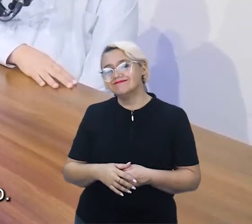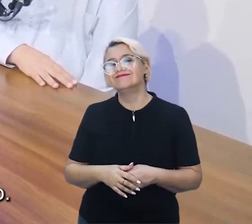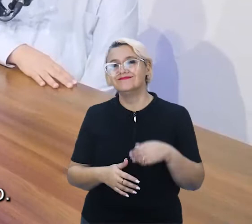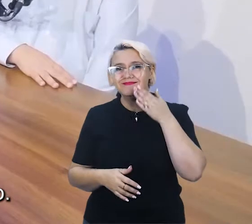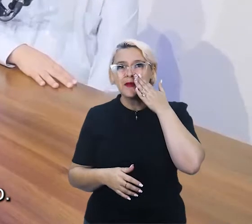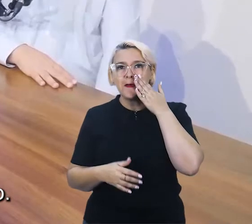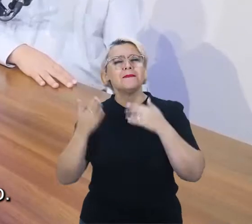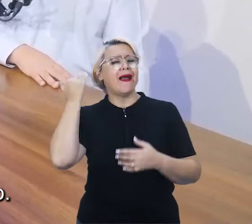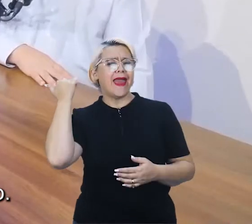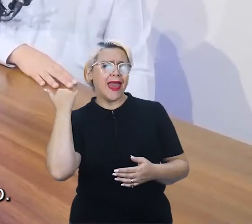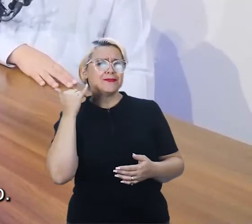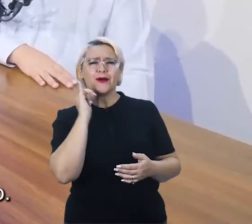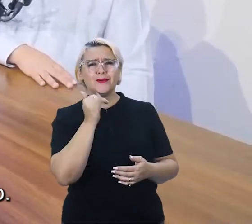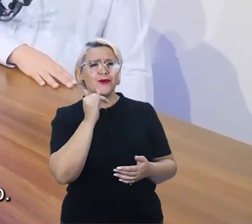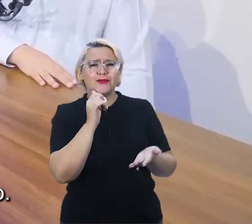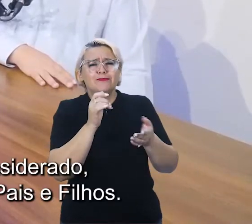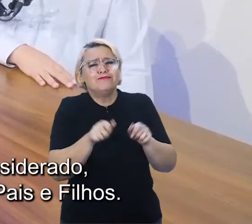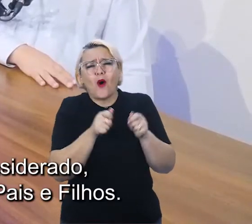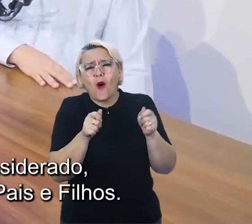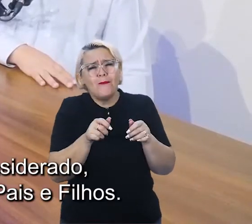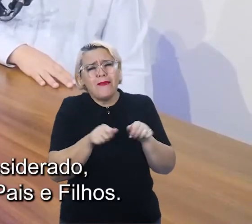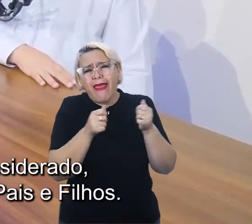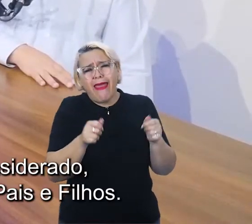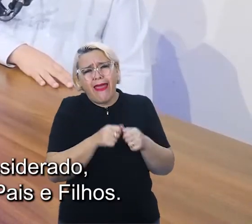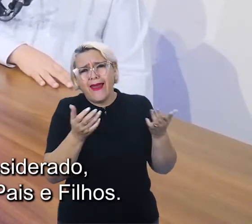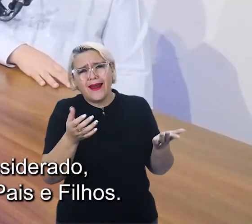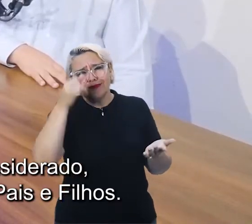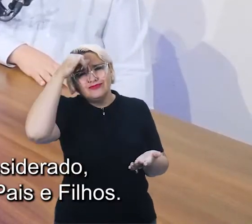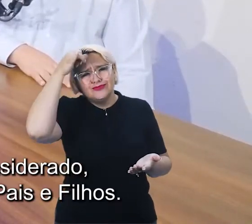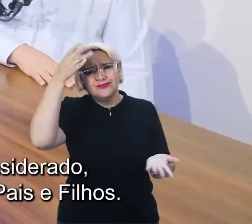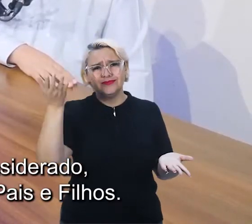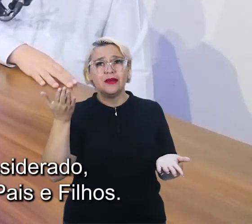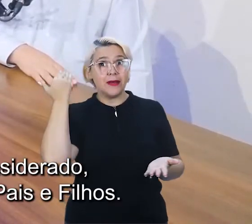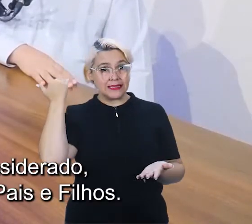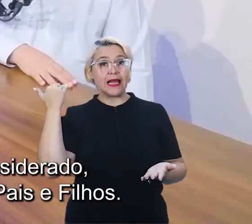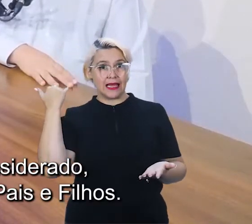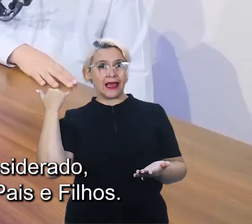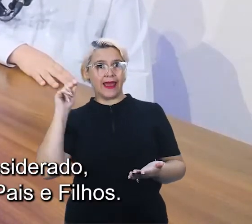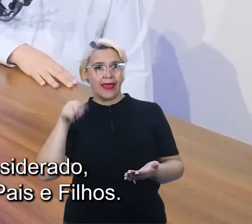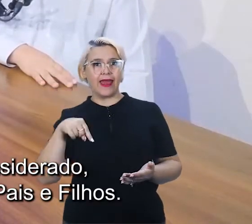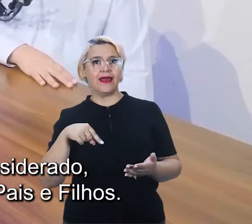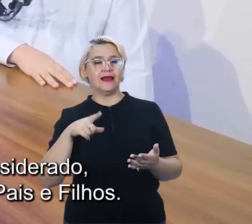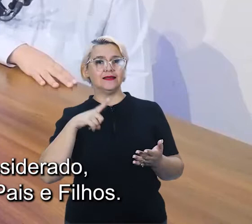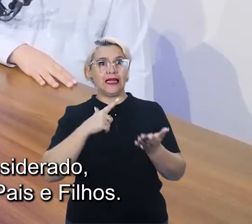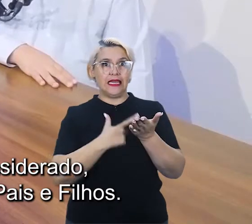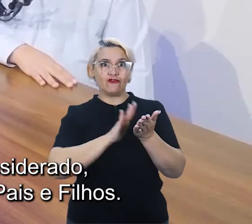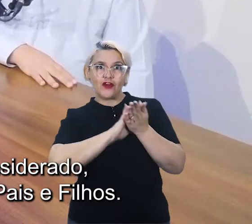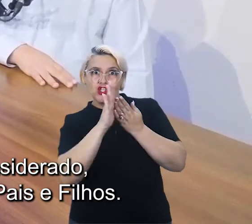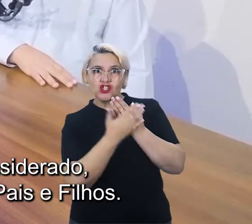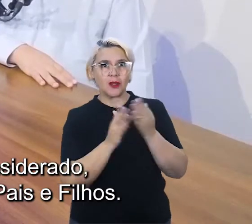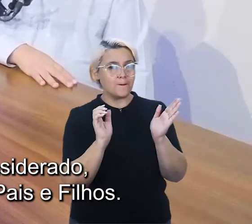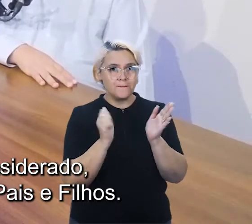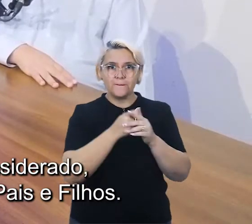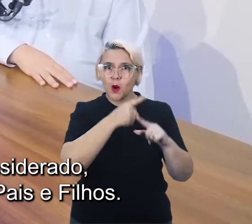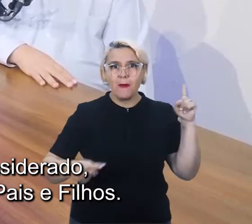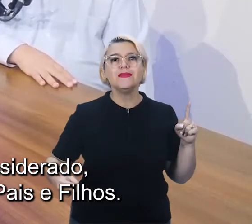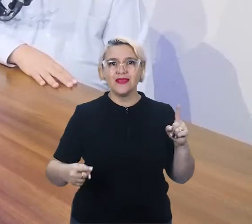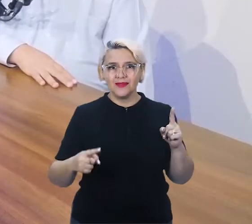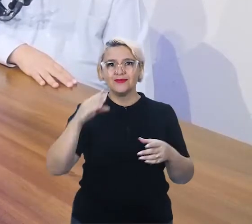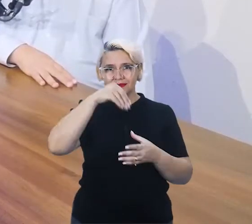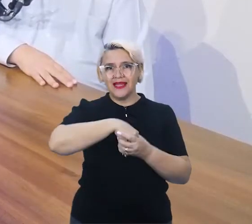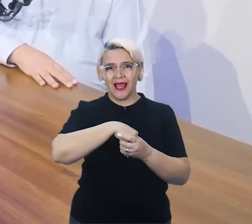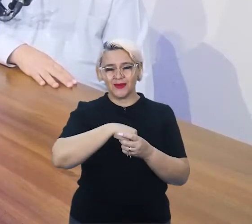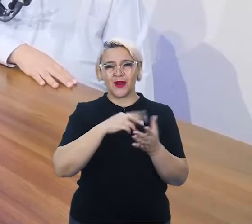é muito bobinho mesmo. Naquele tempo era considerado, vinha em encarte fechado dentro da revista Pais e